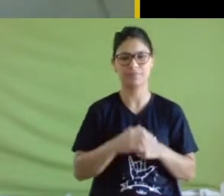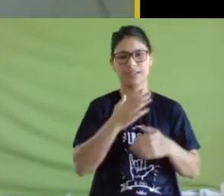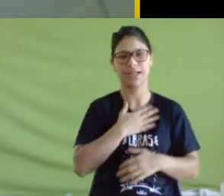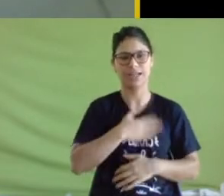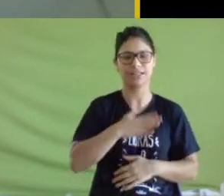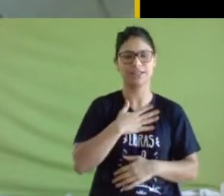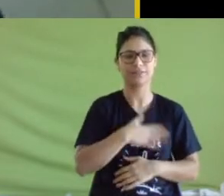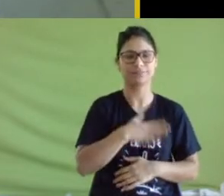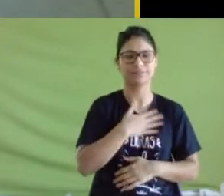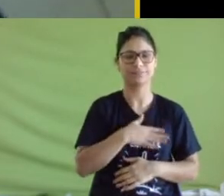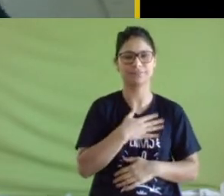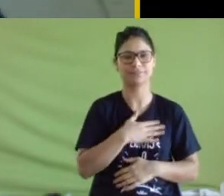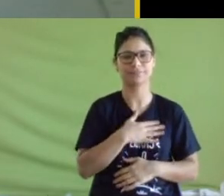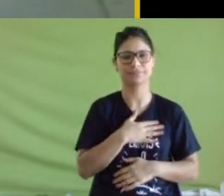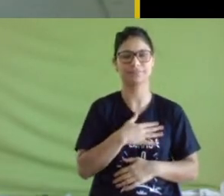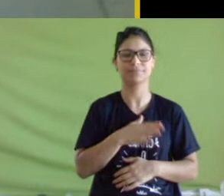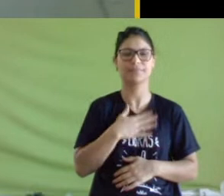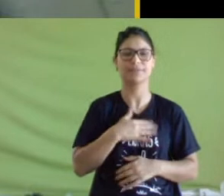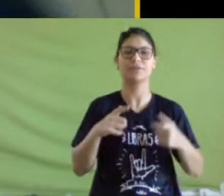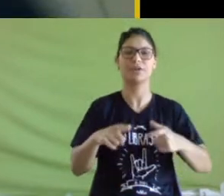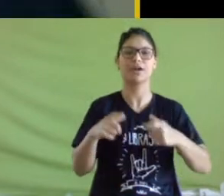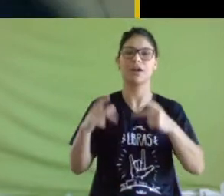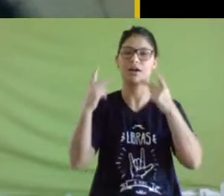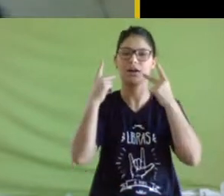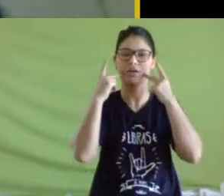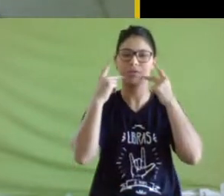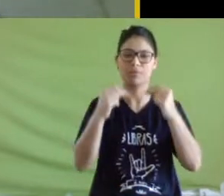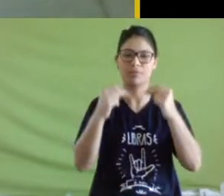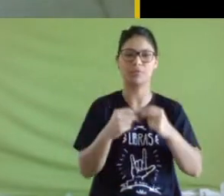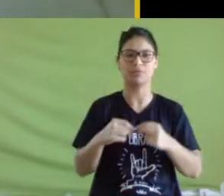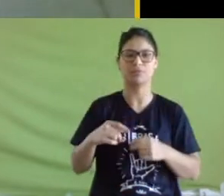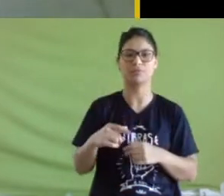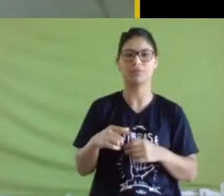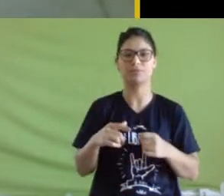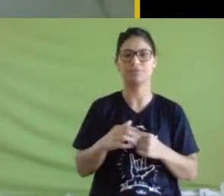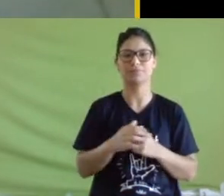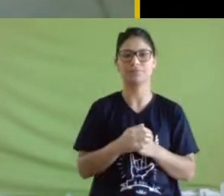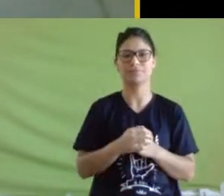agradável, né, usando um lugar comum, horaciano, também.